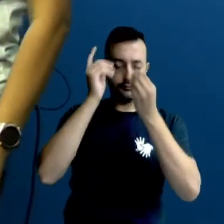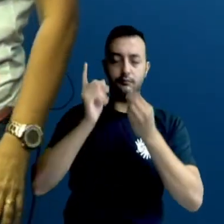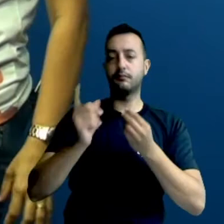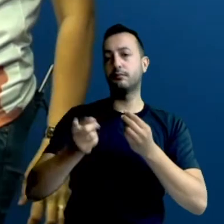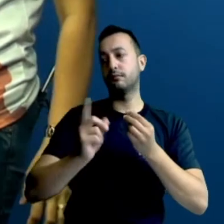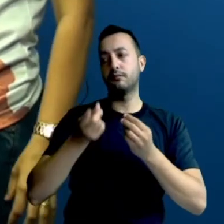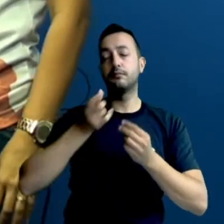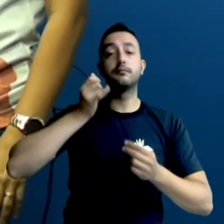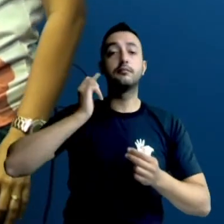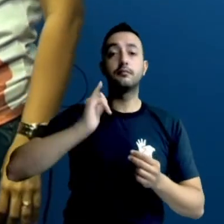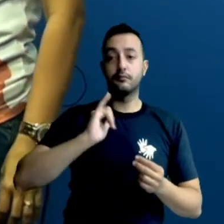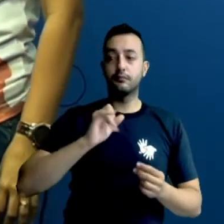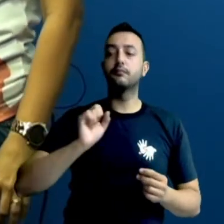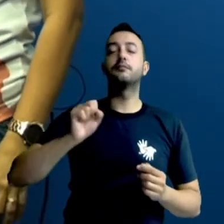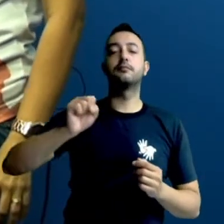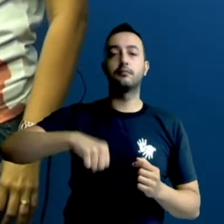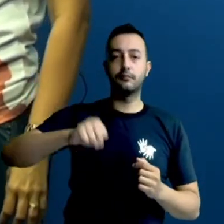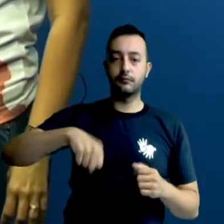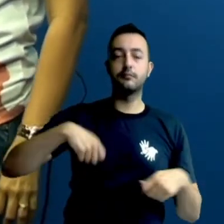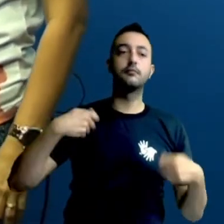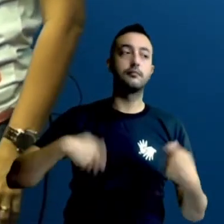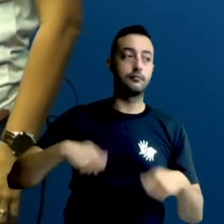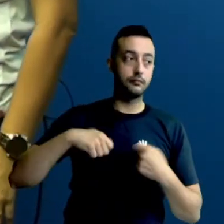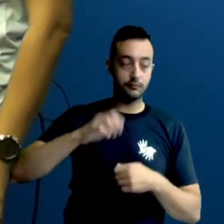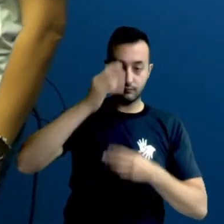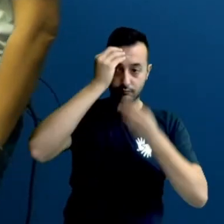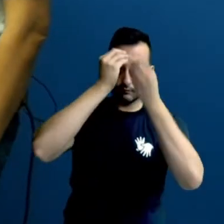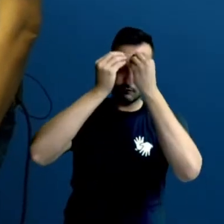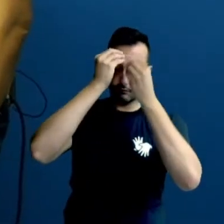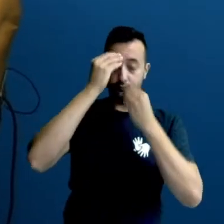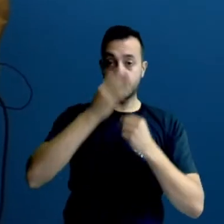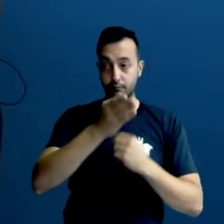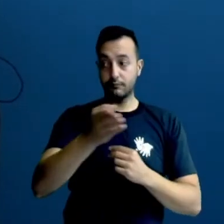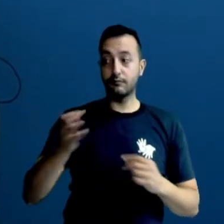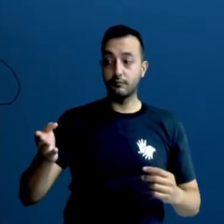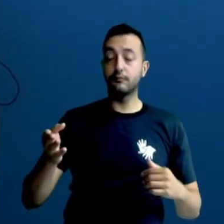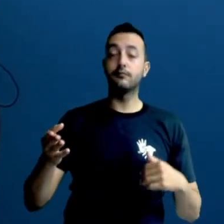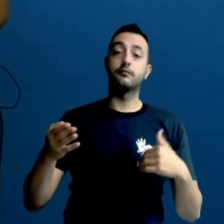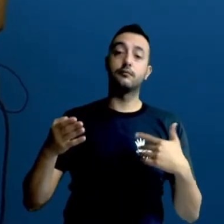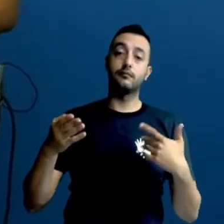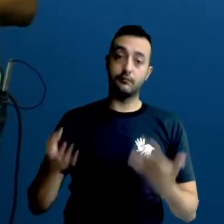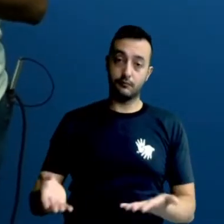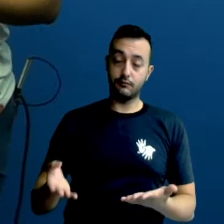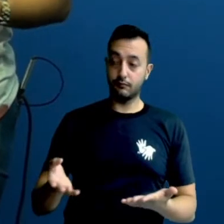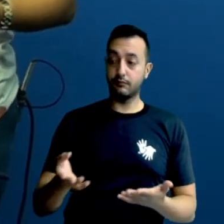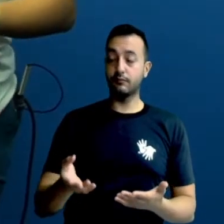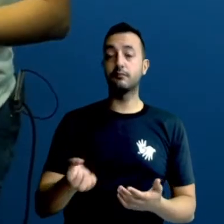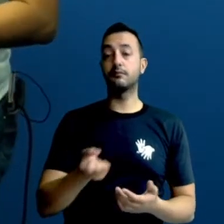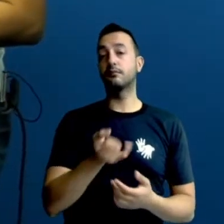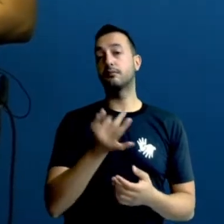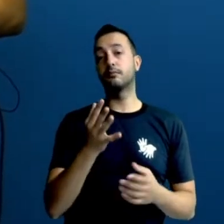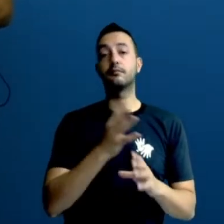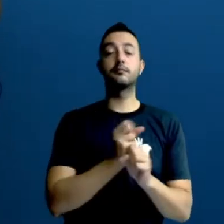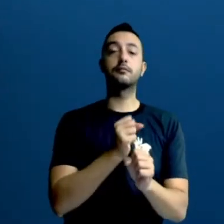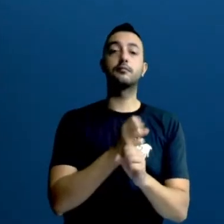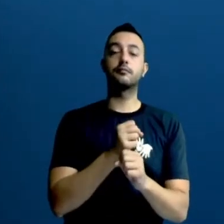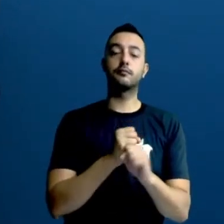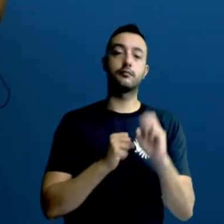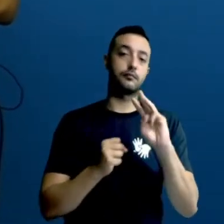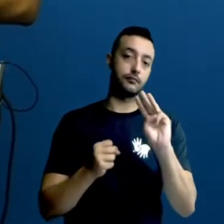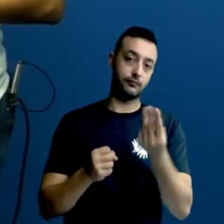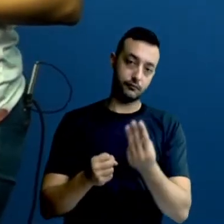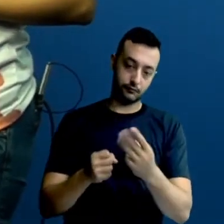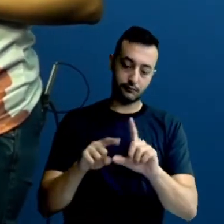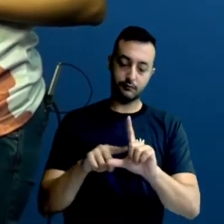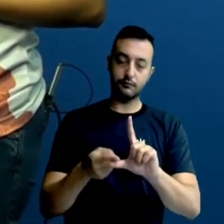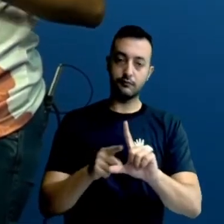Esta informação aqui, sim, tem que estar aí guardada na memória de vocês, que é quanto vale a soma dos 3 ângulos de